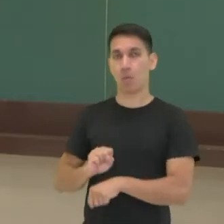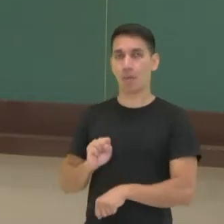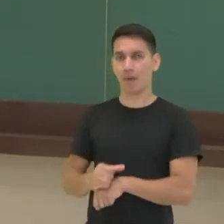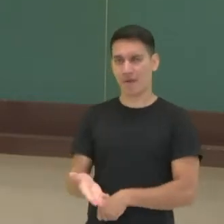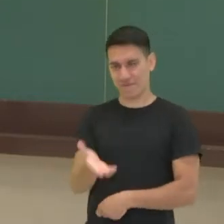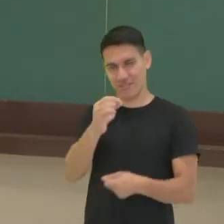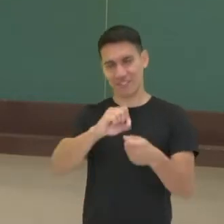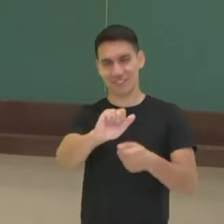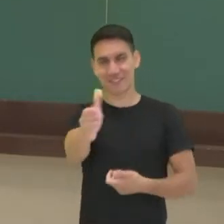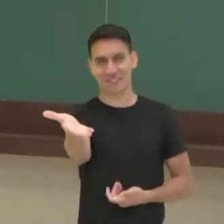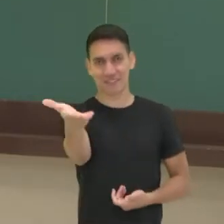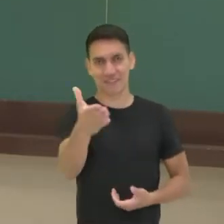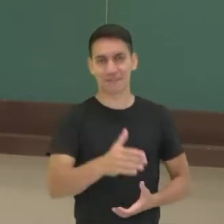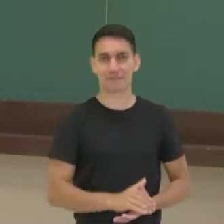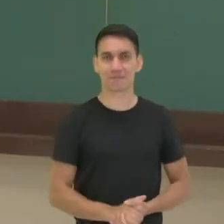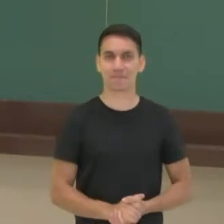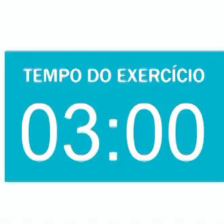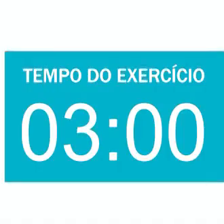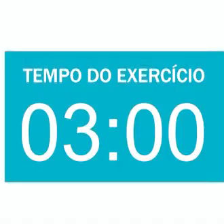faça atividade.